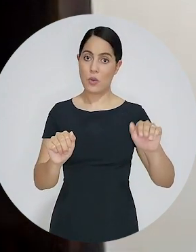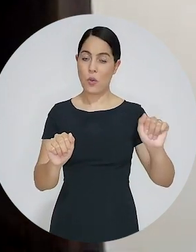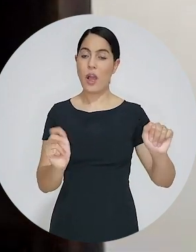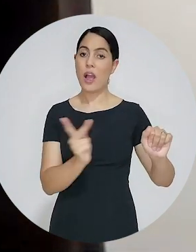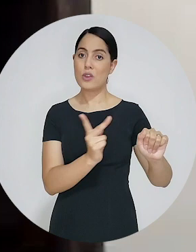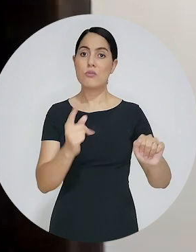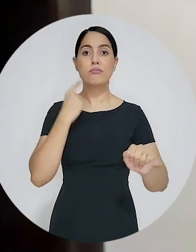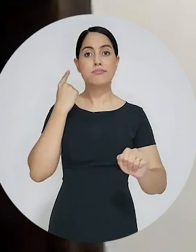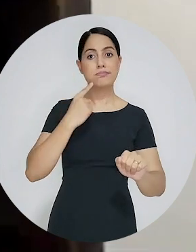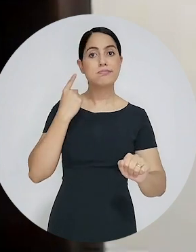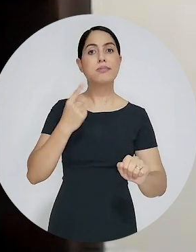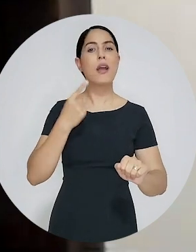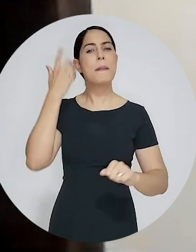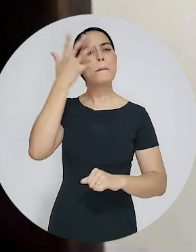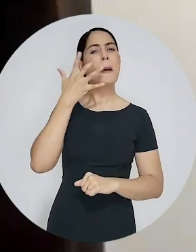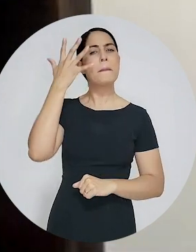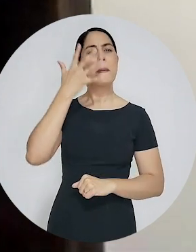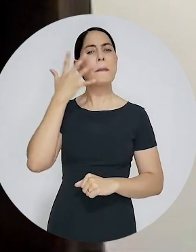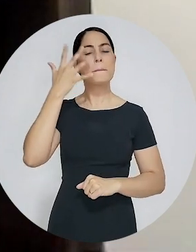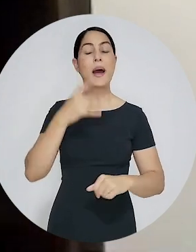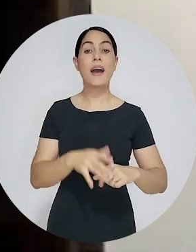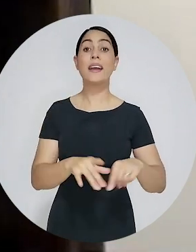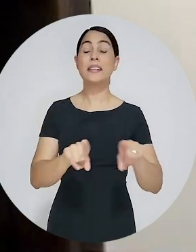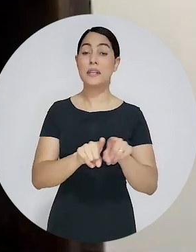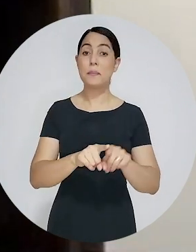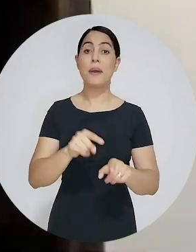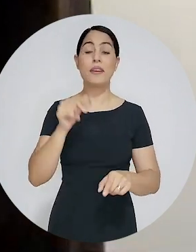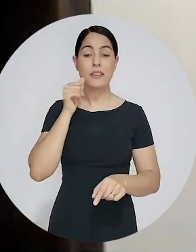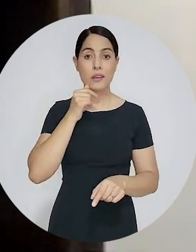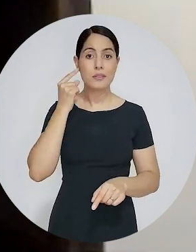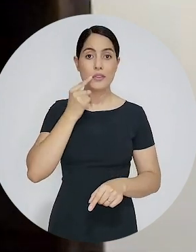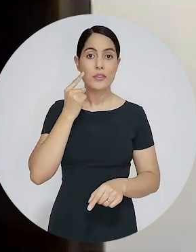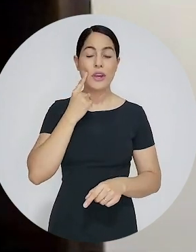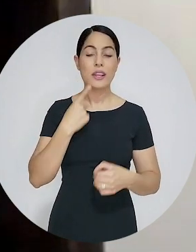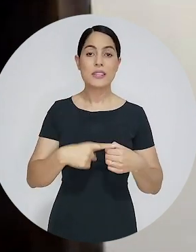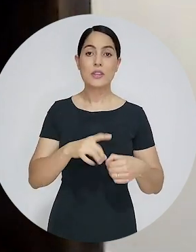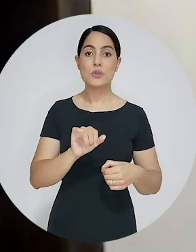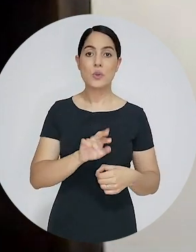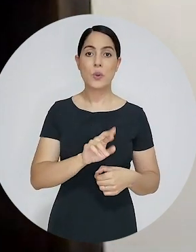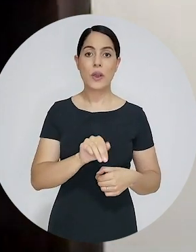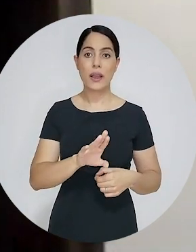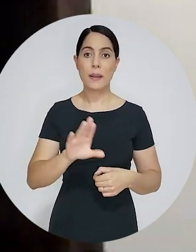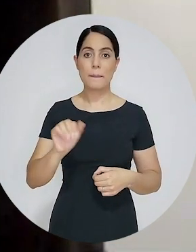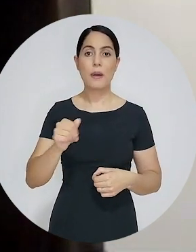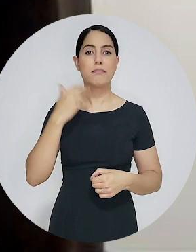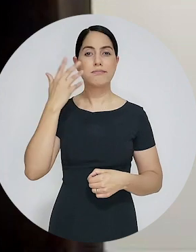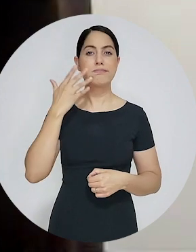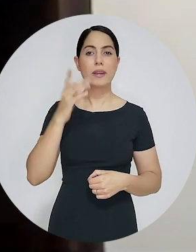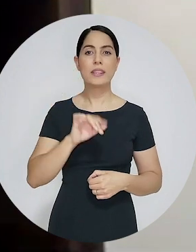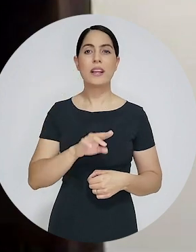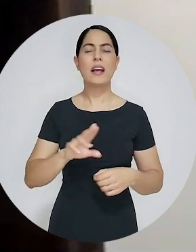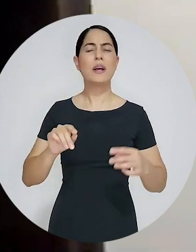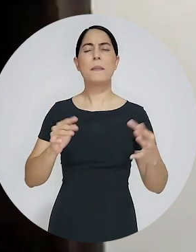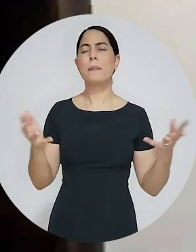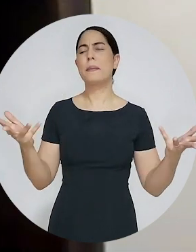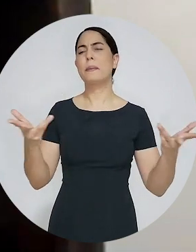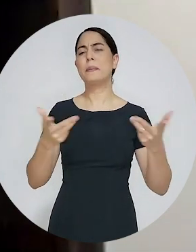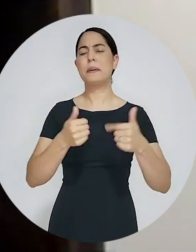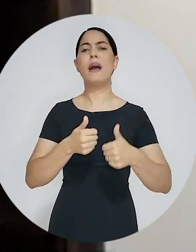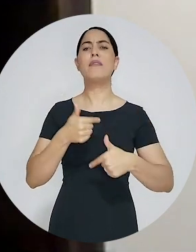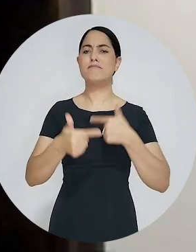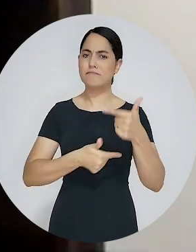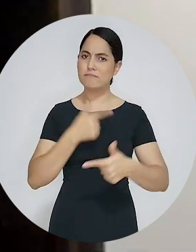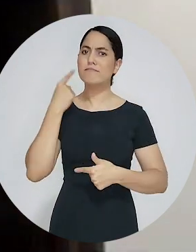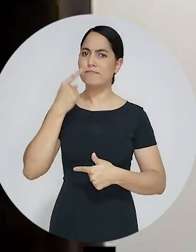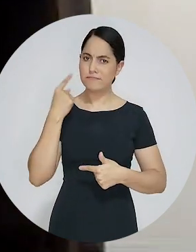e também o depoimento belíssimo da advogada de Sorocaba, a doutora Emanuela Barros, todas elas ofendidas em redes sociais